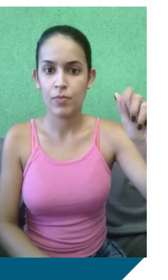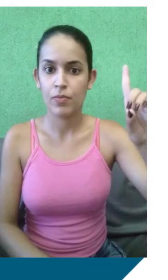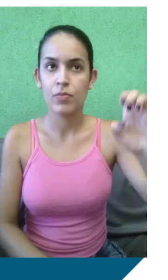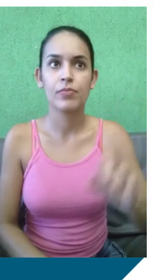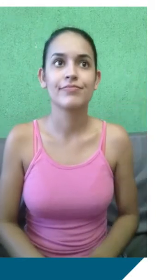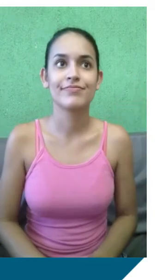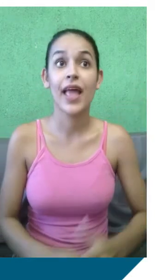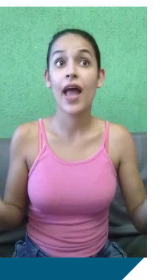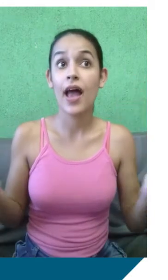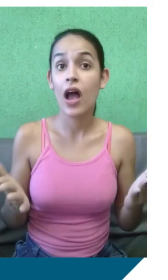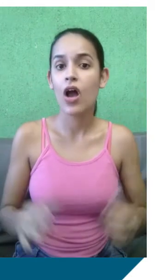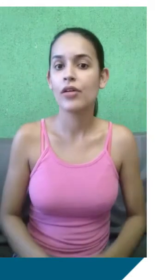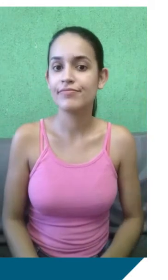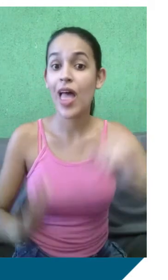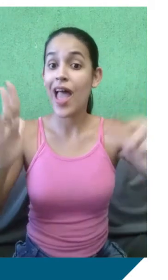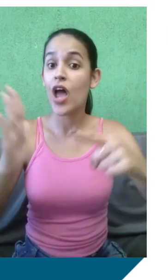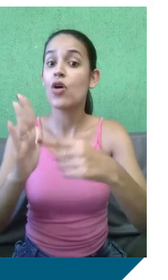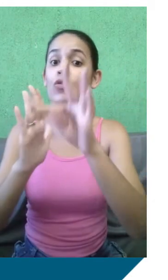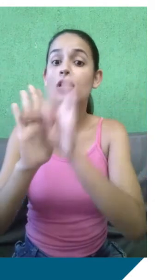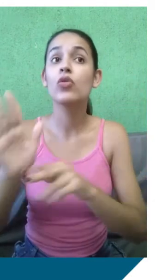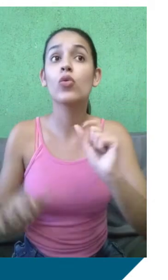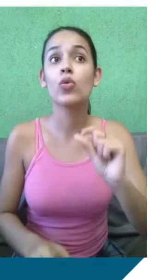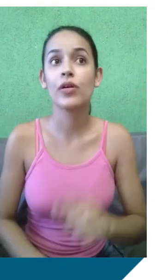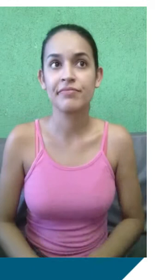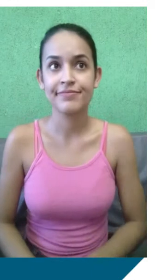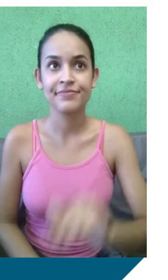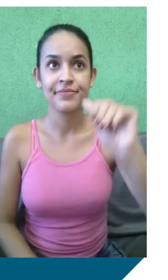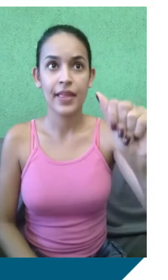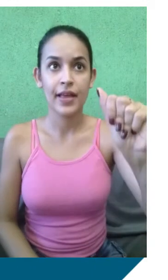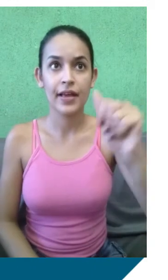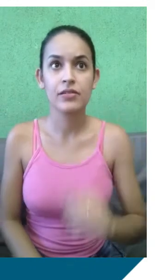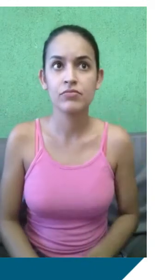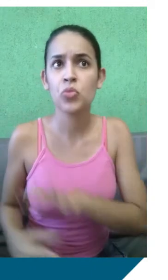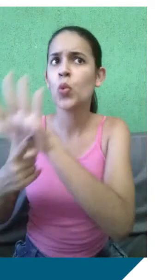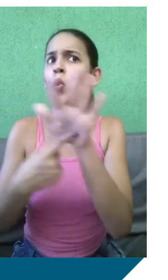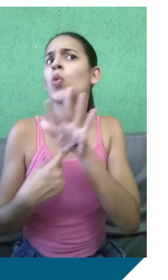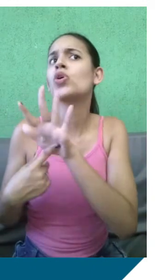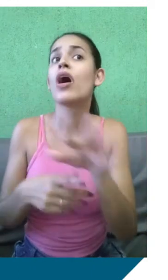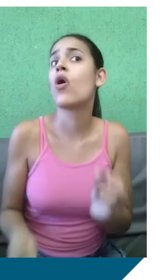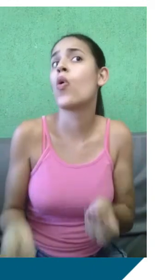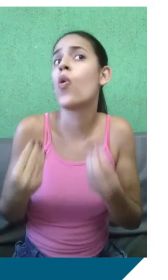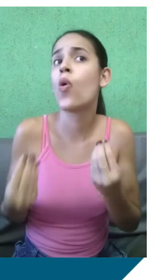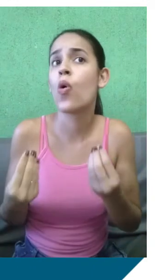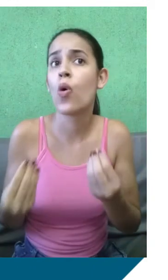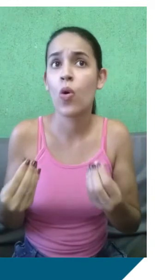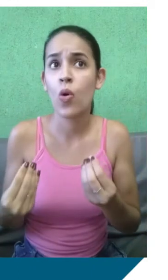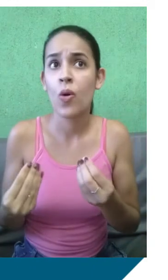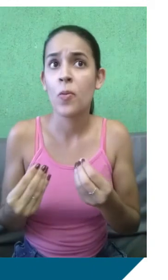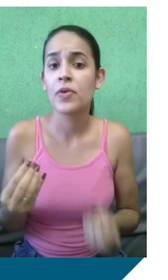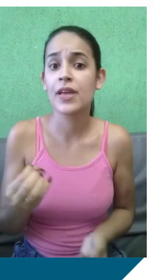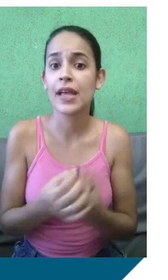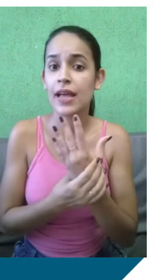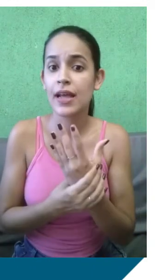desse texto é, letra A, ilustrar como uma famosa figura dos Estados Unidos foi